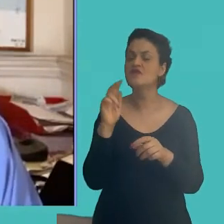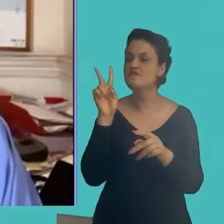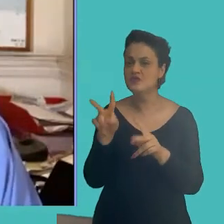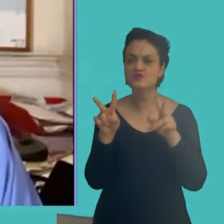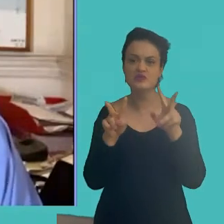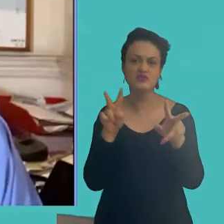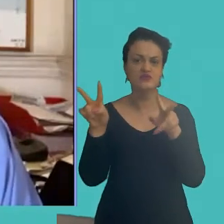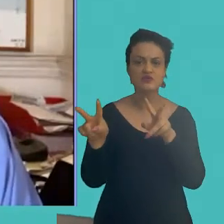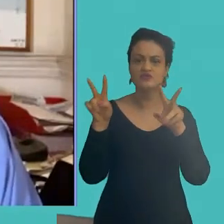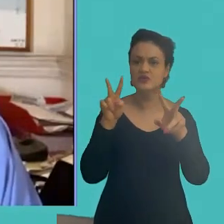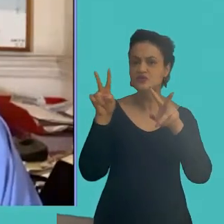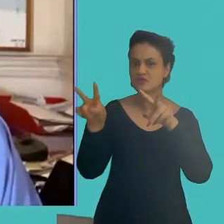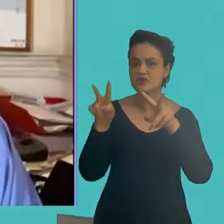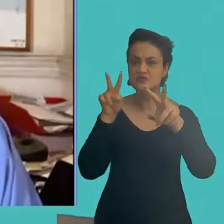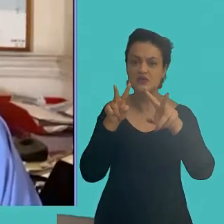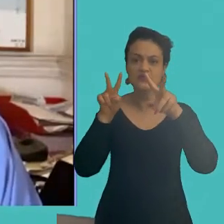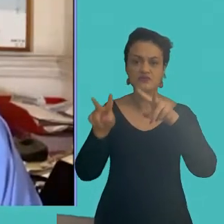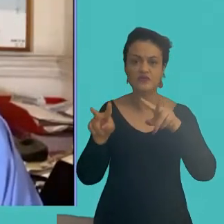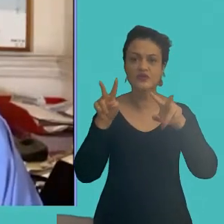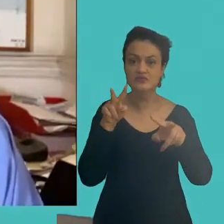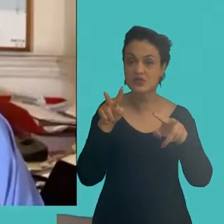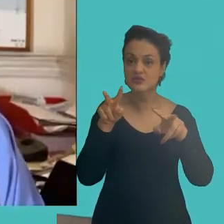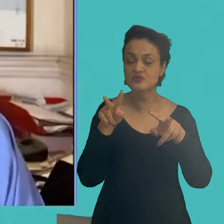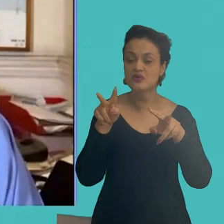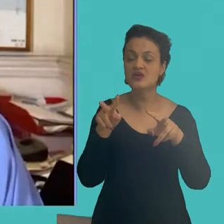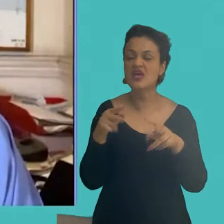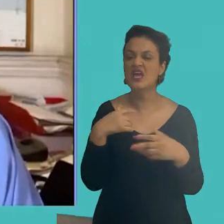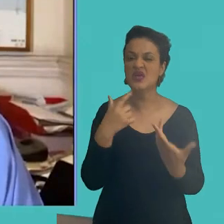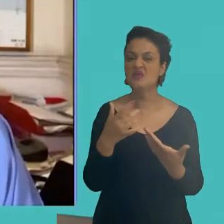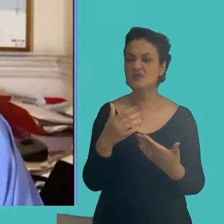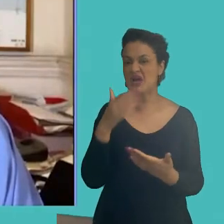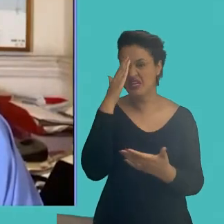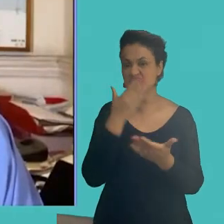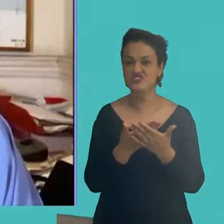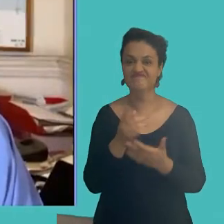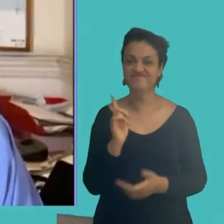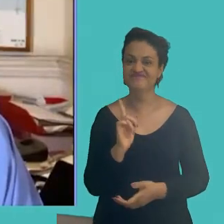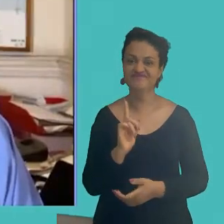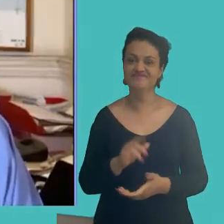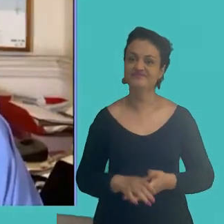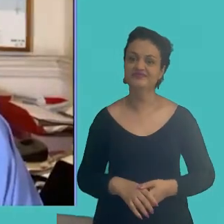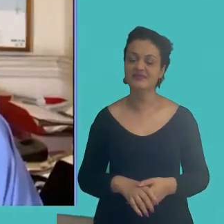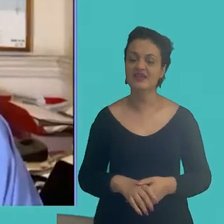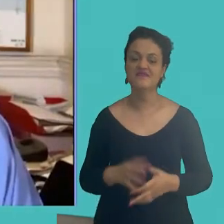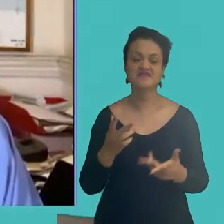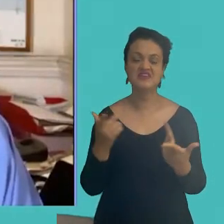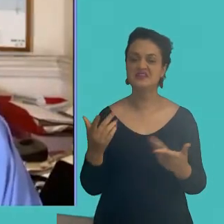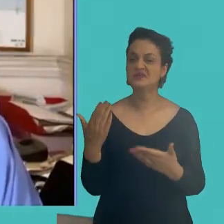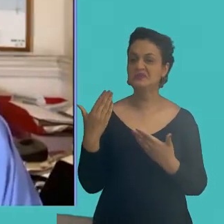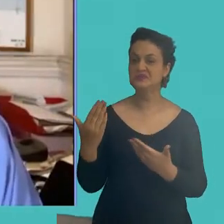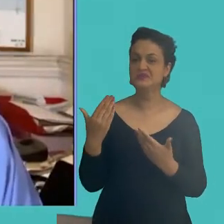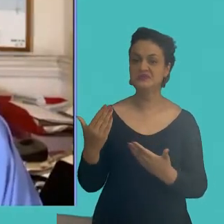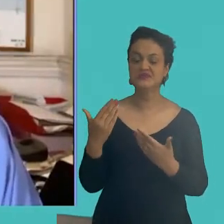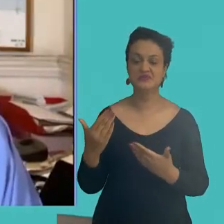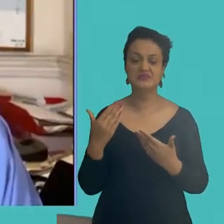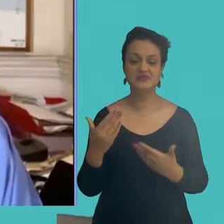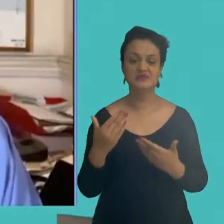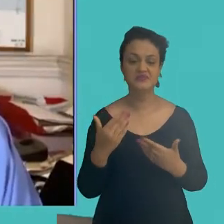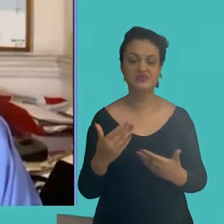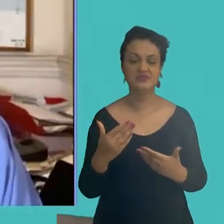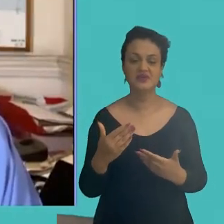me tornado um cético e cada vez mais não vou dizer adepto, porque isso